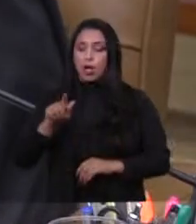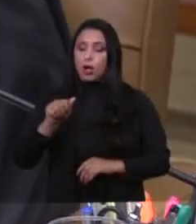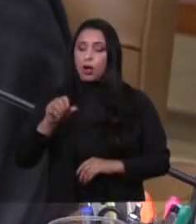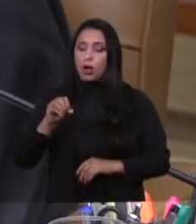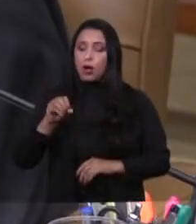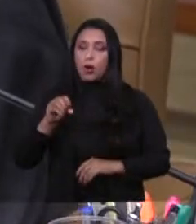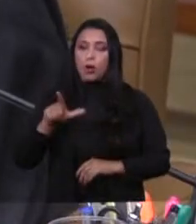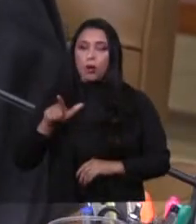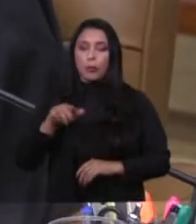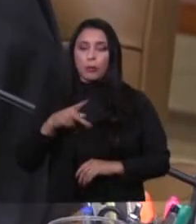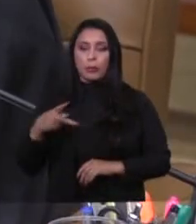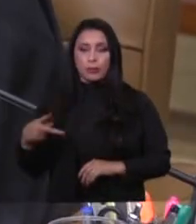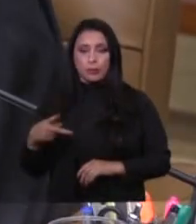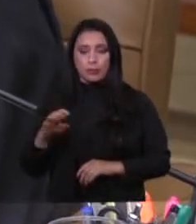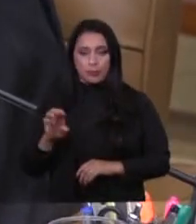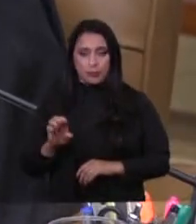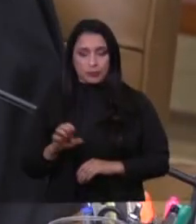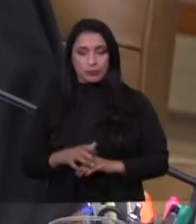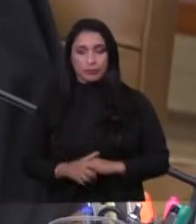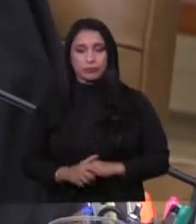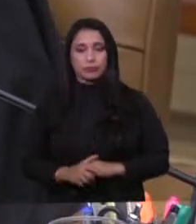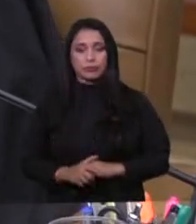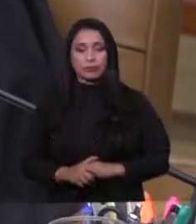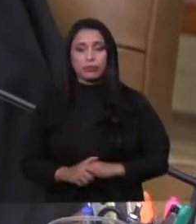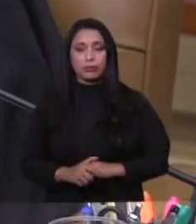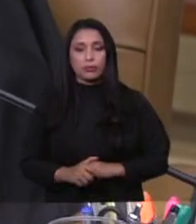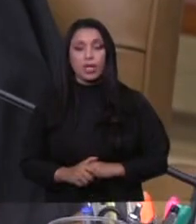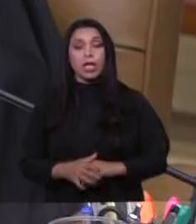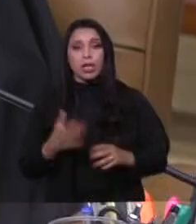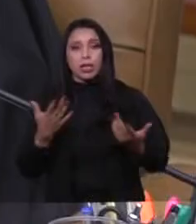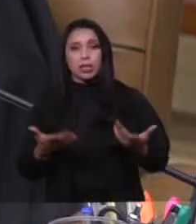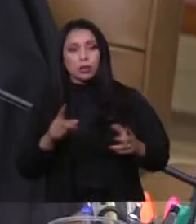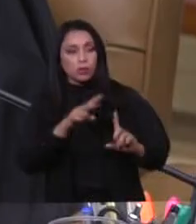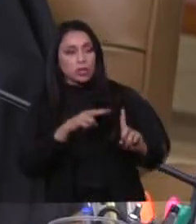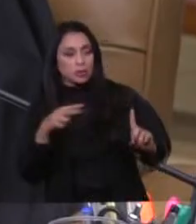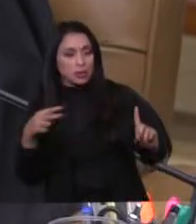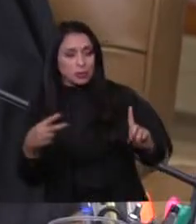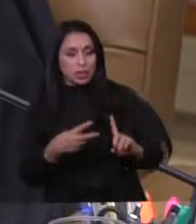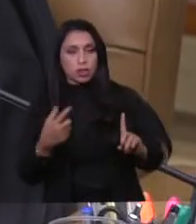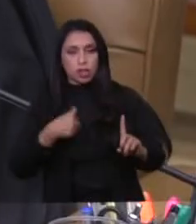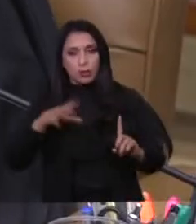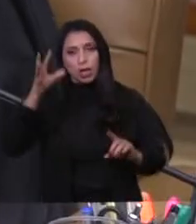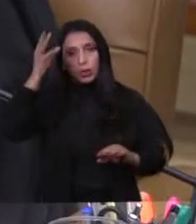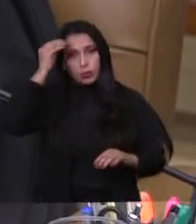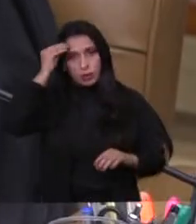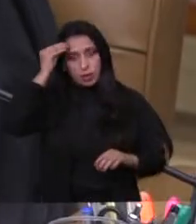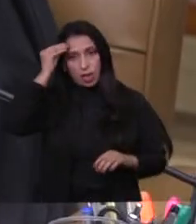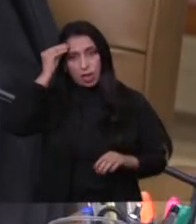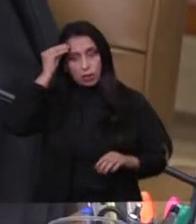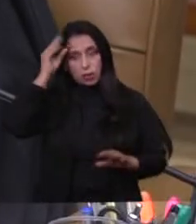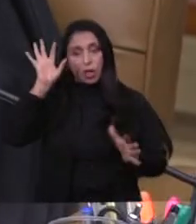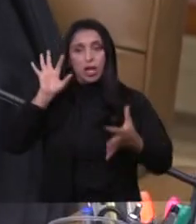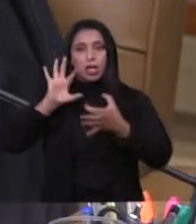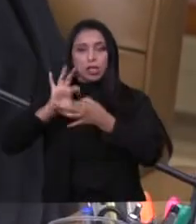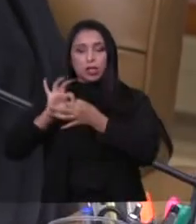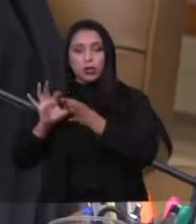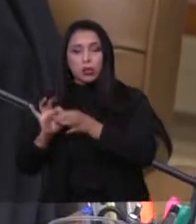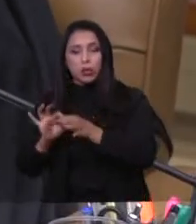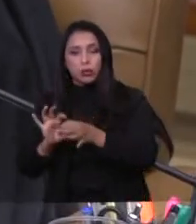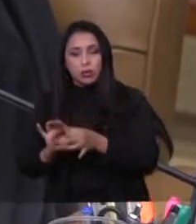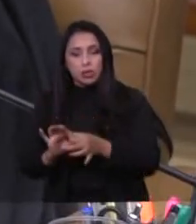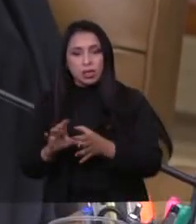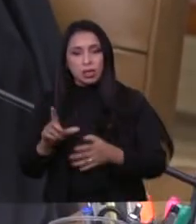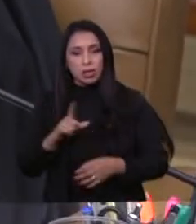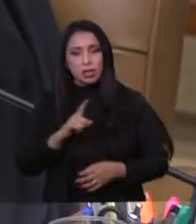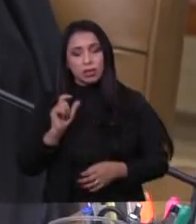Então, dentro dessa perspectiva, entendo que, no contexto, se aplica o princípio da